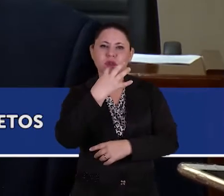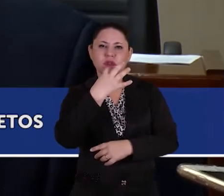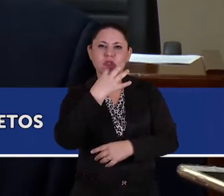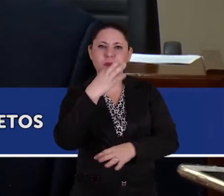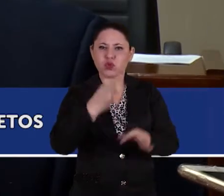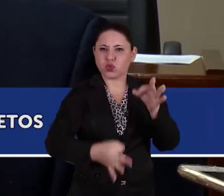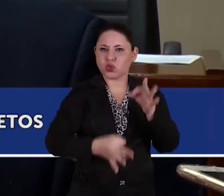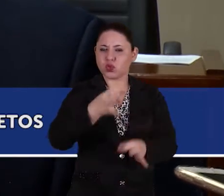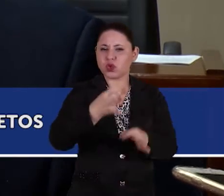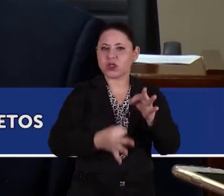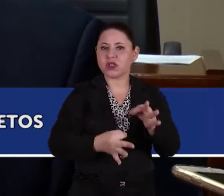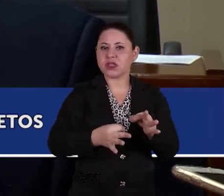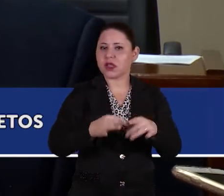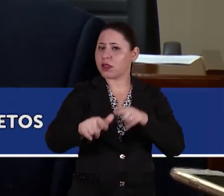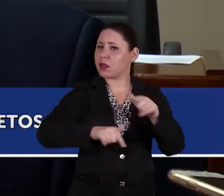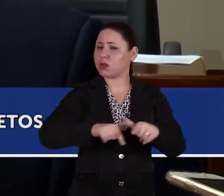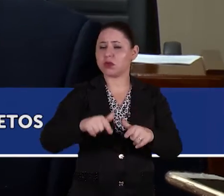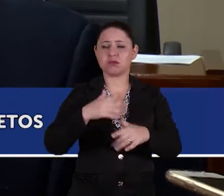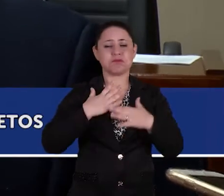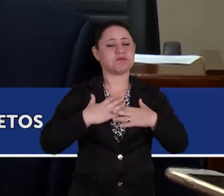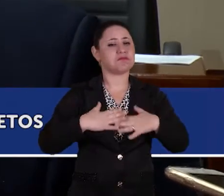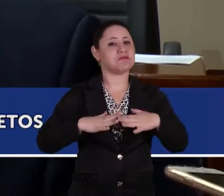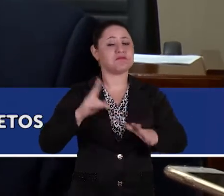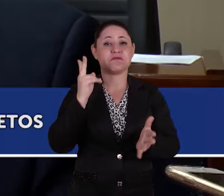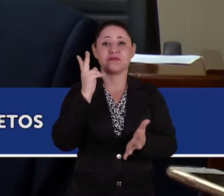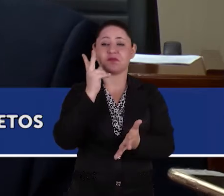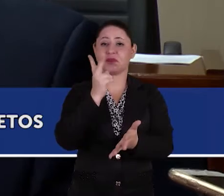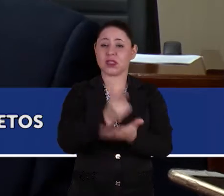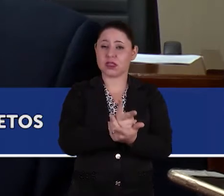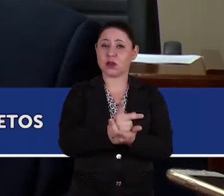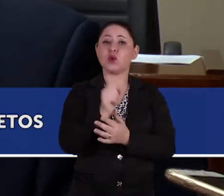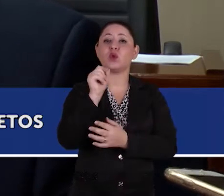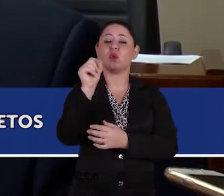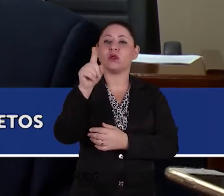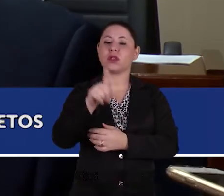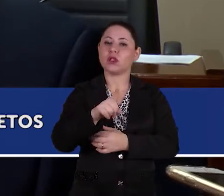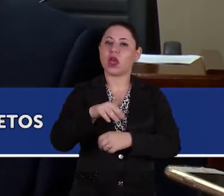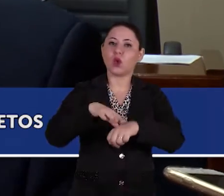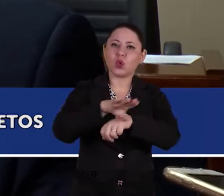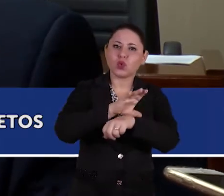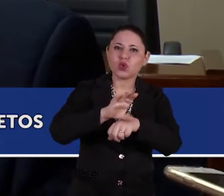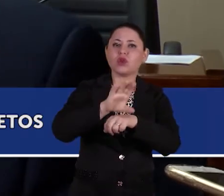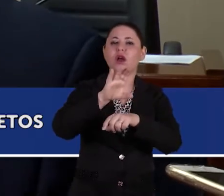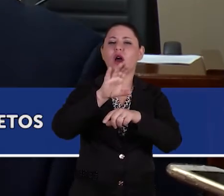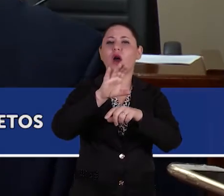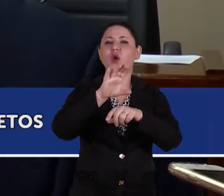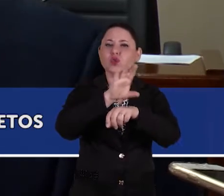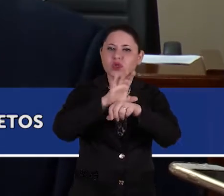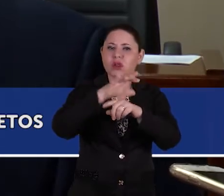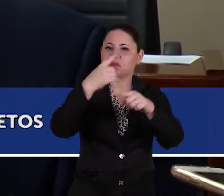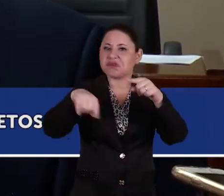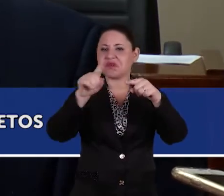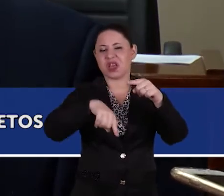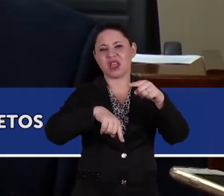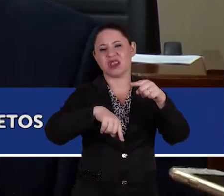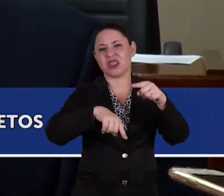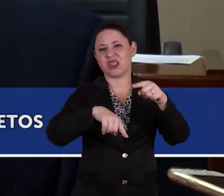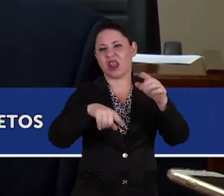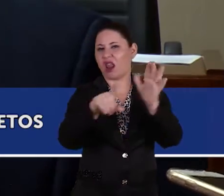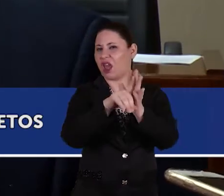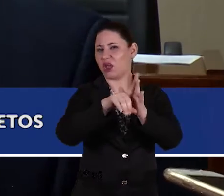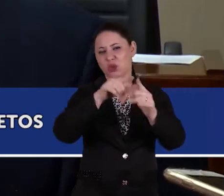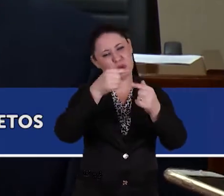para a comissão, que sempre trabalhou com muita tranquilidade naquilo que é constitucional, aquilo que é inconstitucional, aquilo que tem vício de